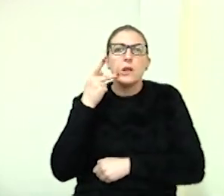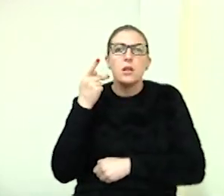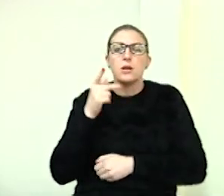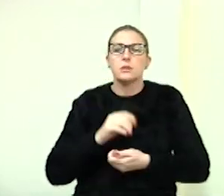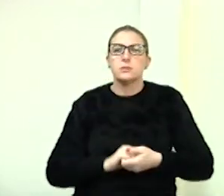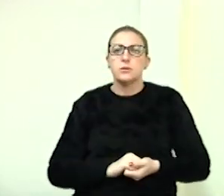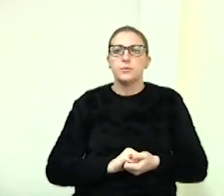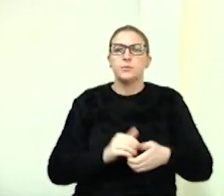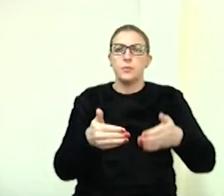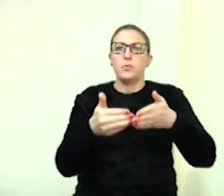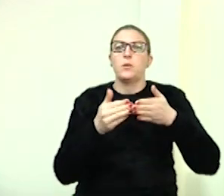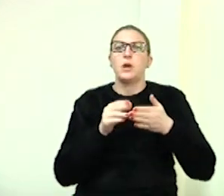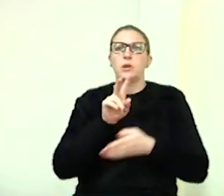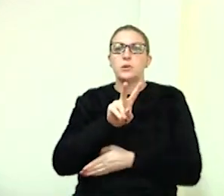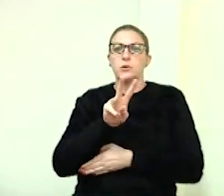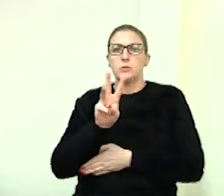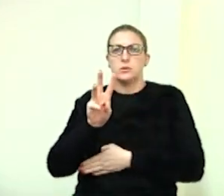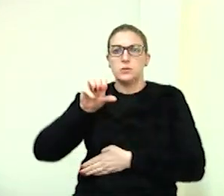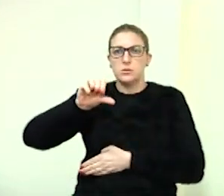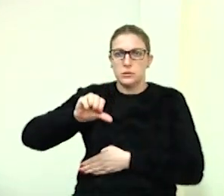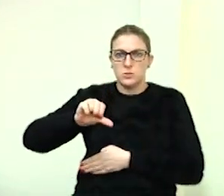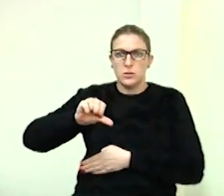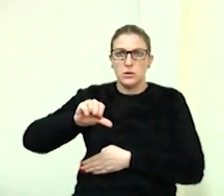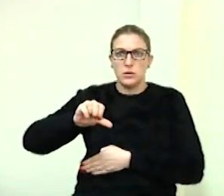Pedido de providência nº 239,